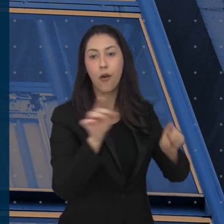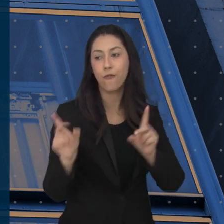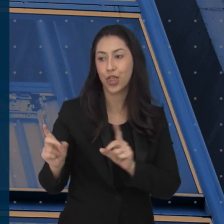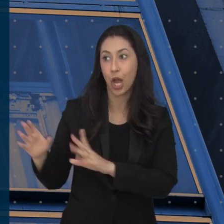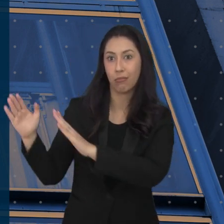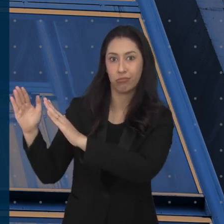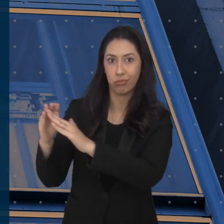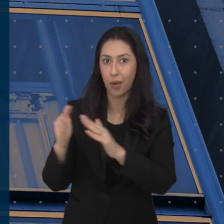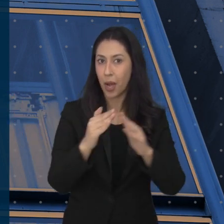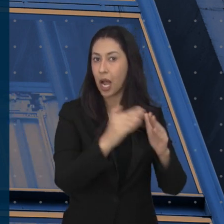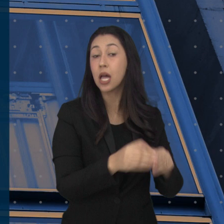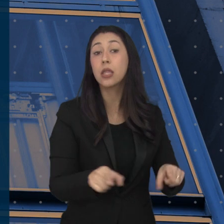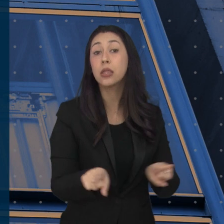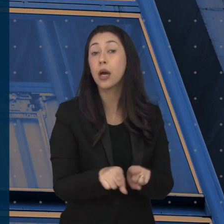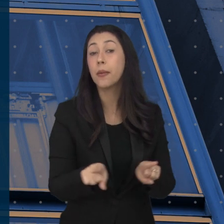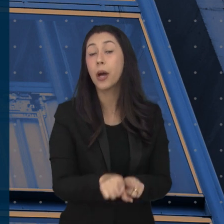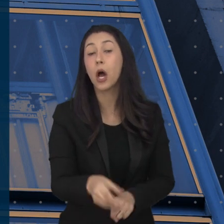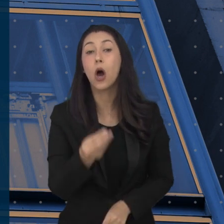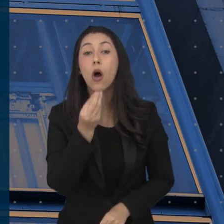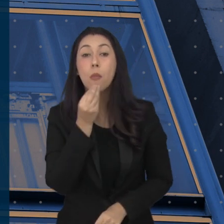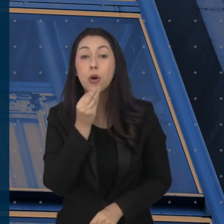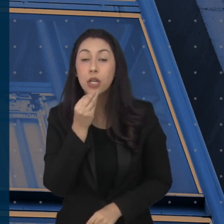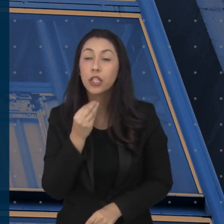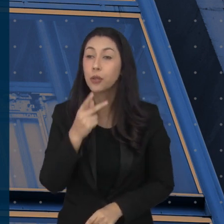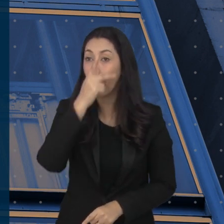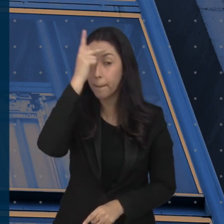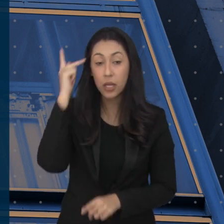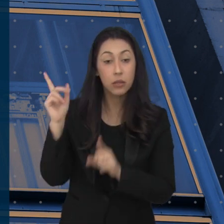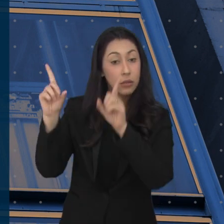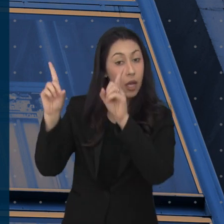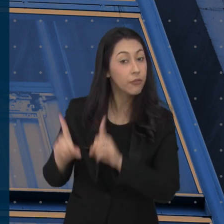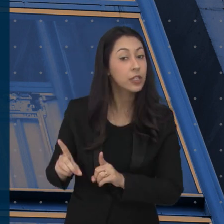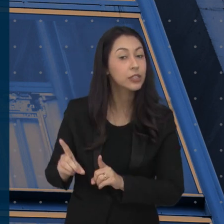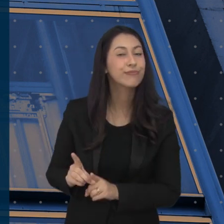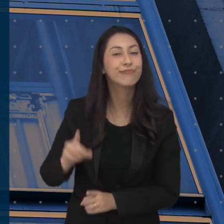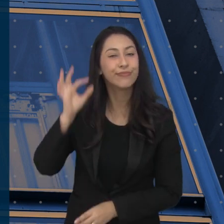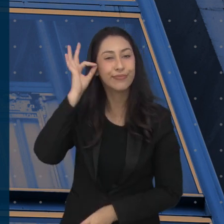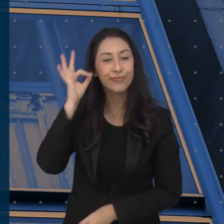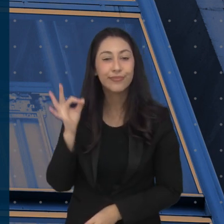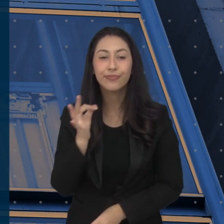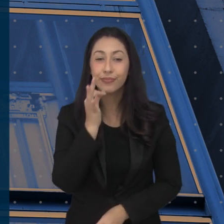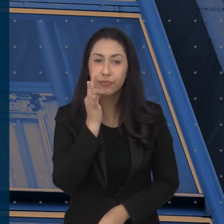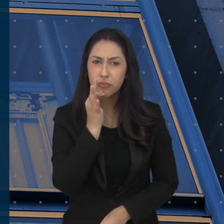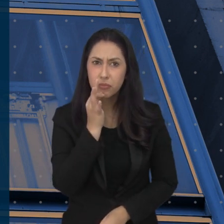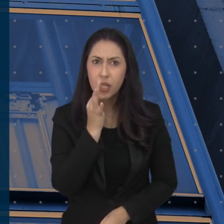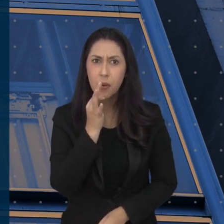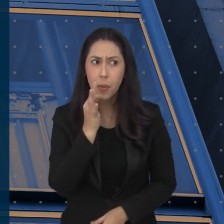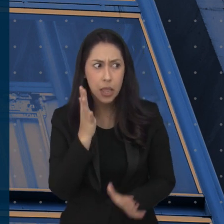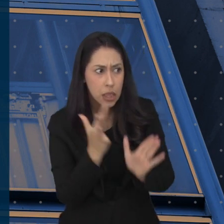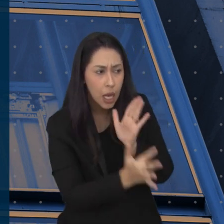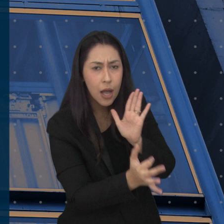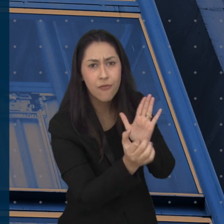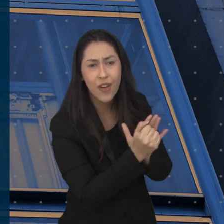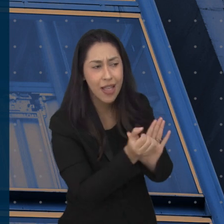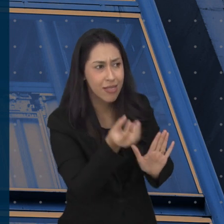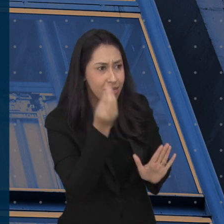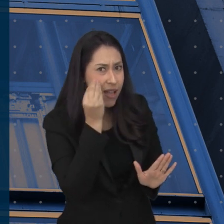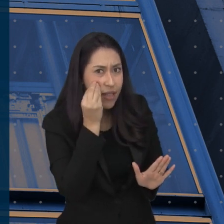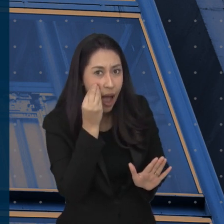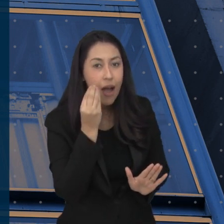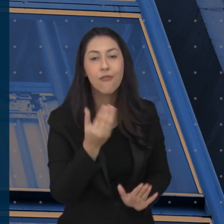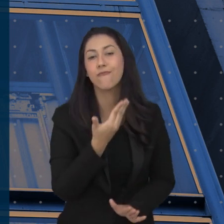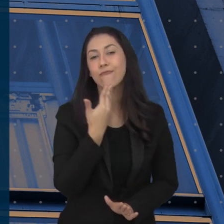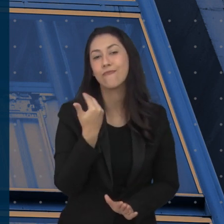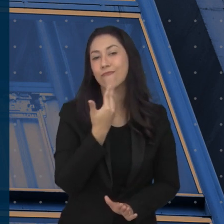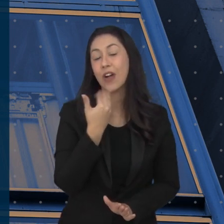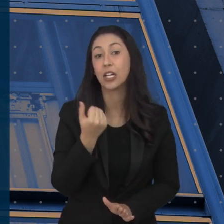pracista. Ainda há vagas para pessoa com deficiência no cargo de operador de telemarketing. Para se candidatar é fácil, é só